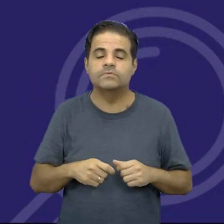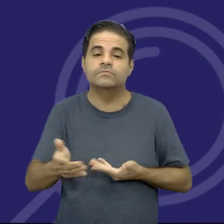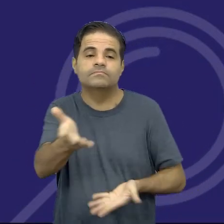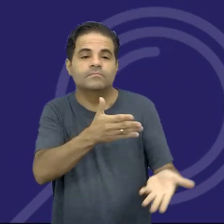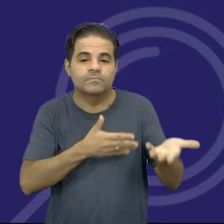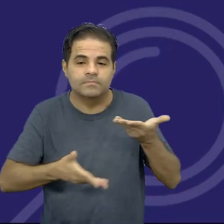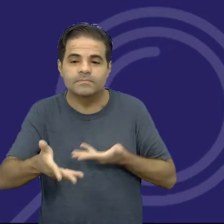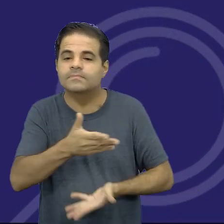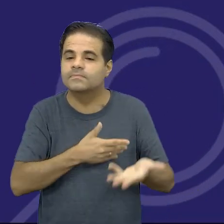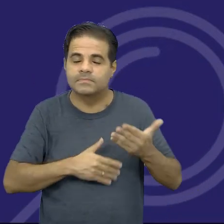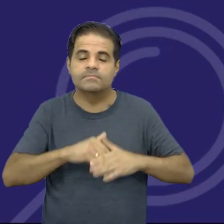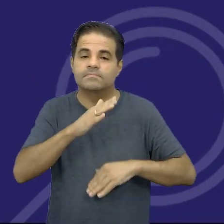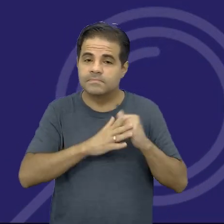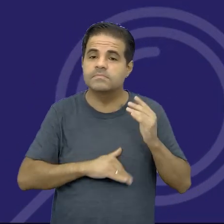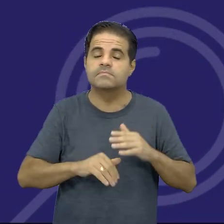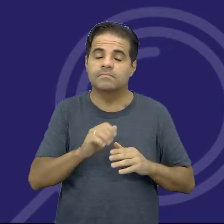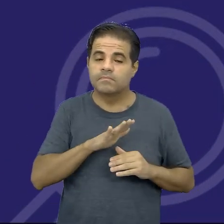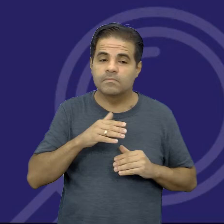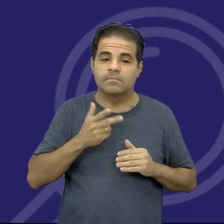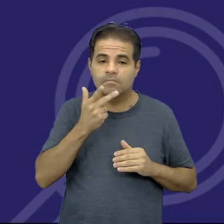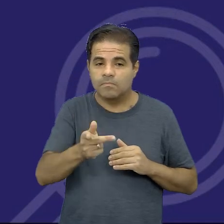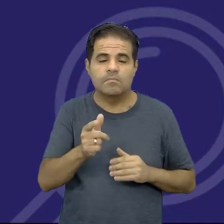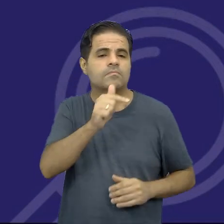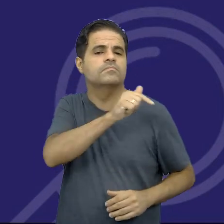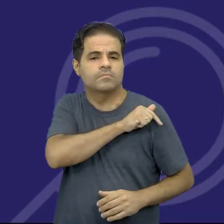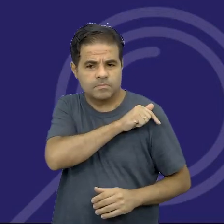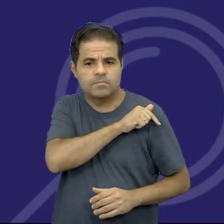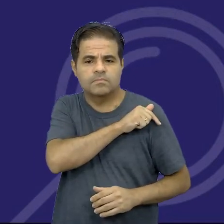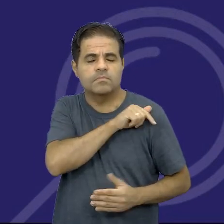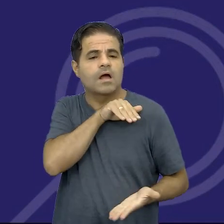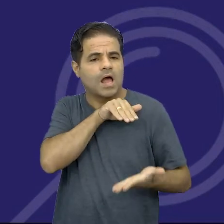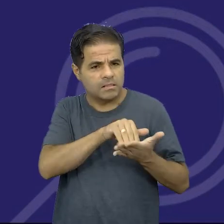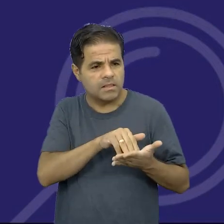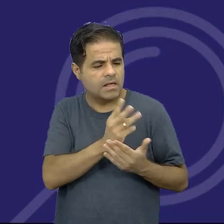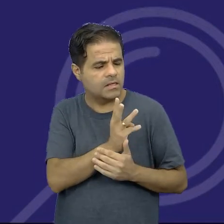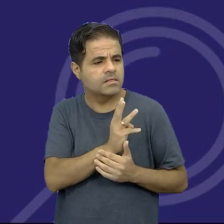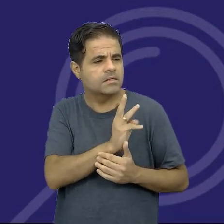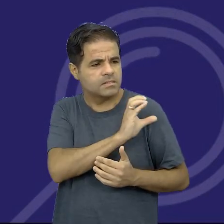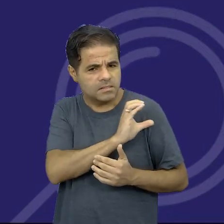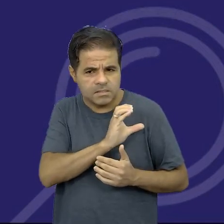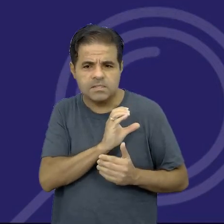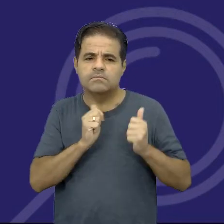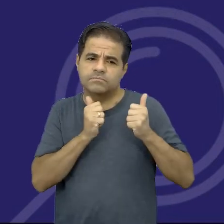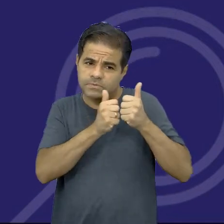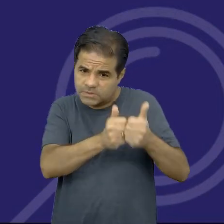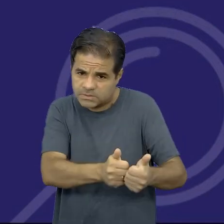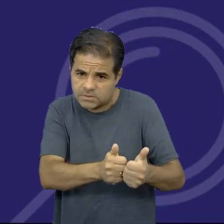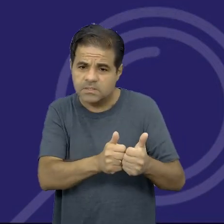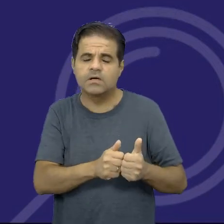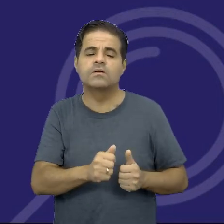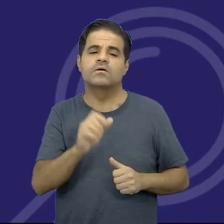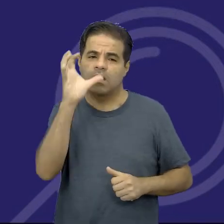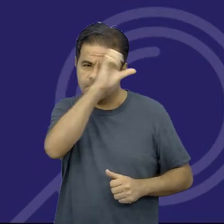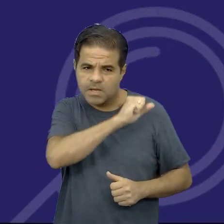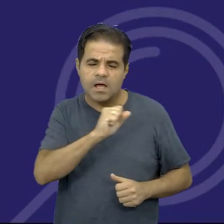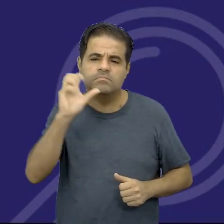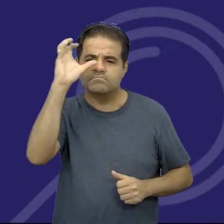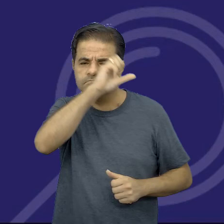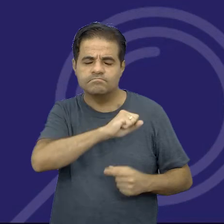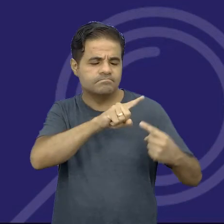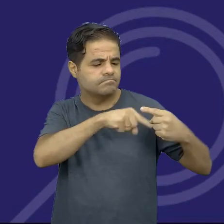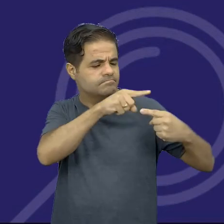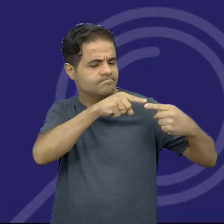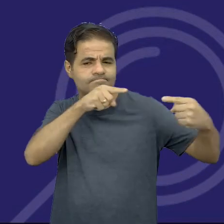associar uma habilidade do 7º ano com uma habilidade da terceira série, seguindo esse princípio da aprendizagem em